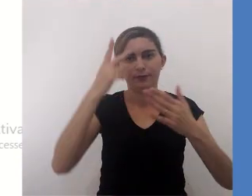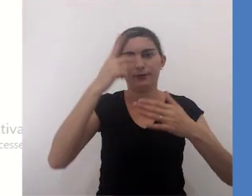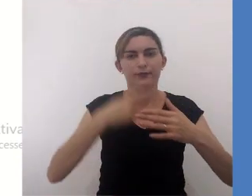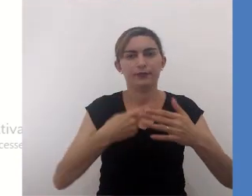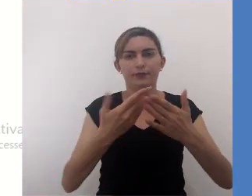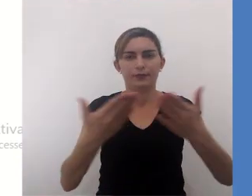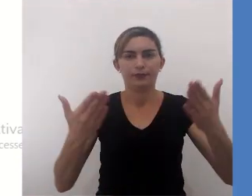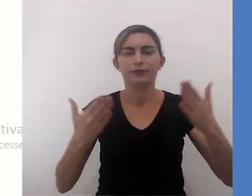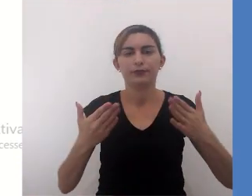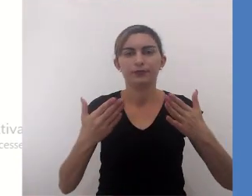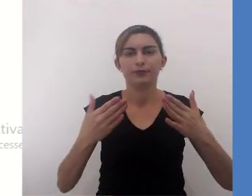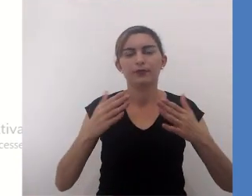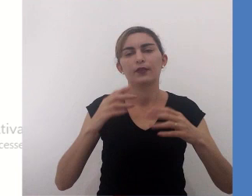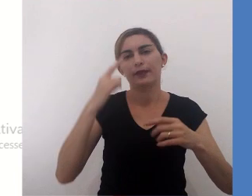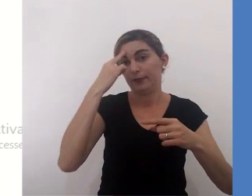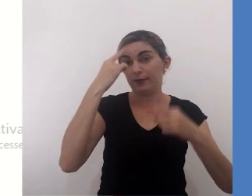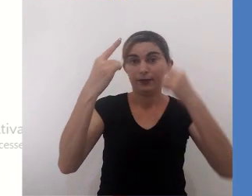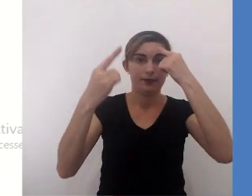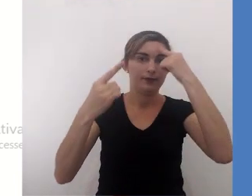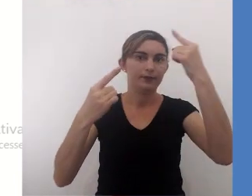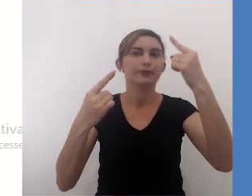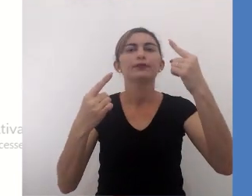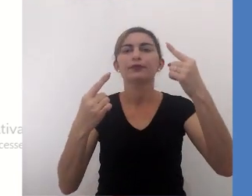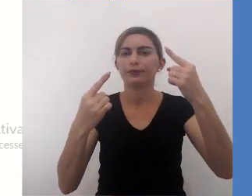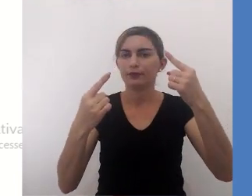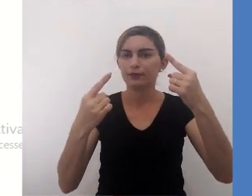Pessoal, ou ideias